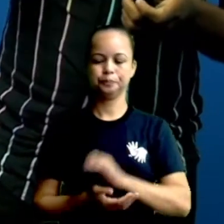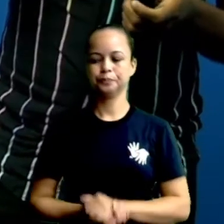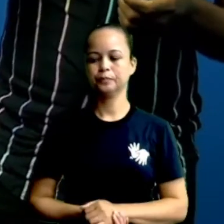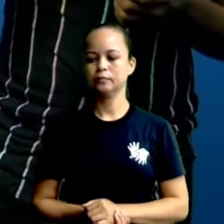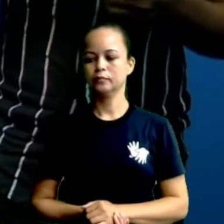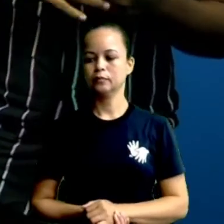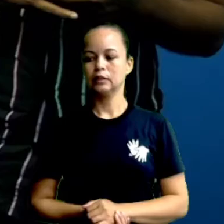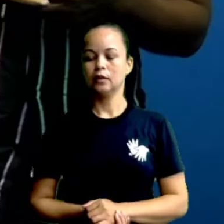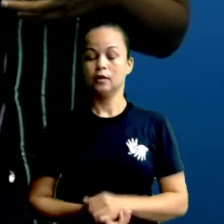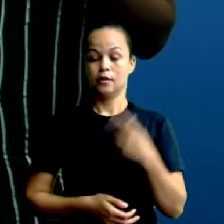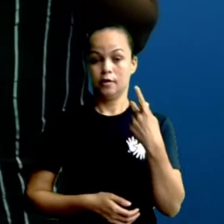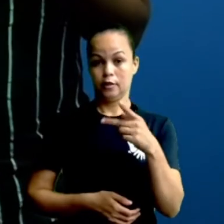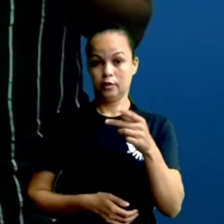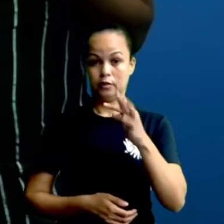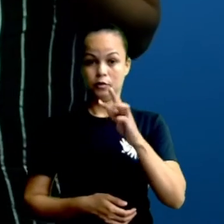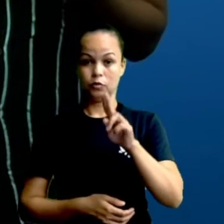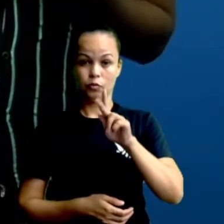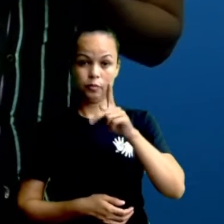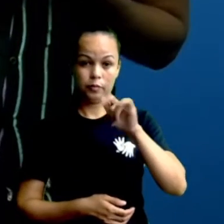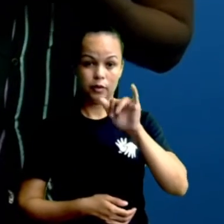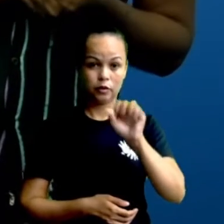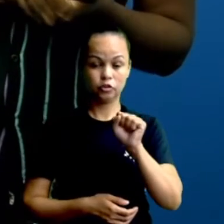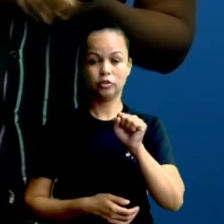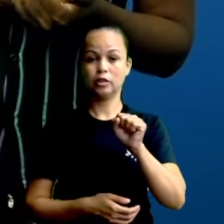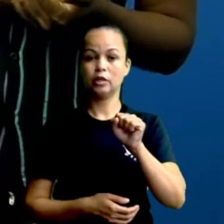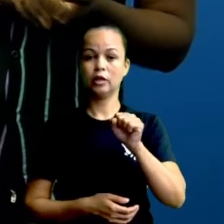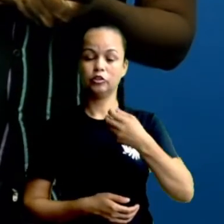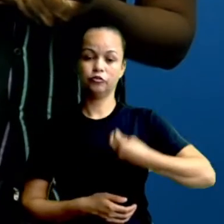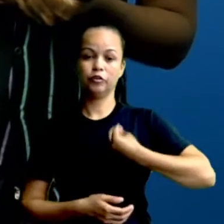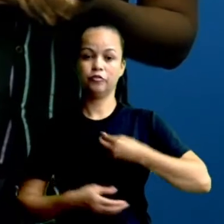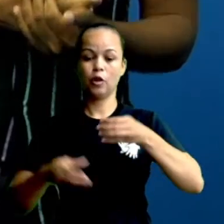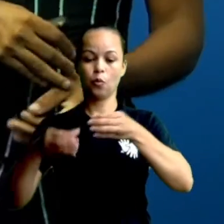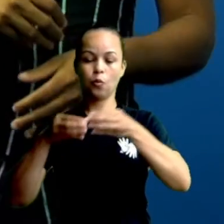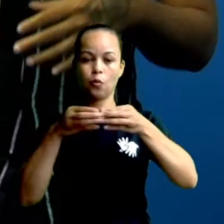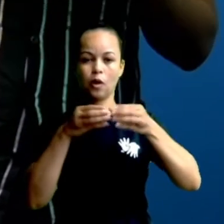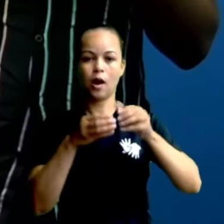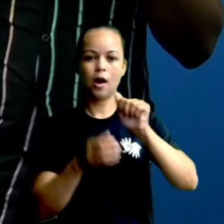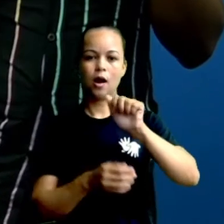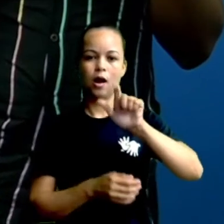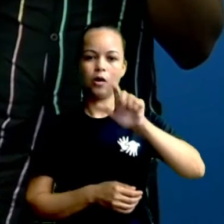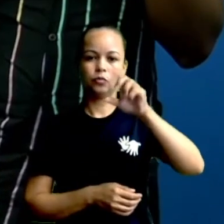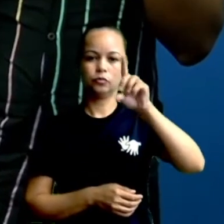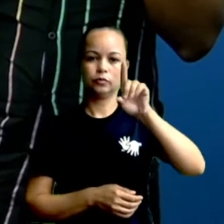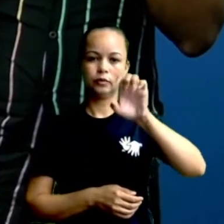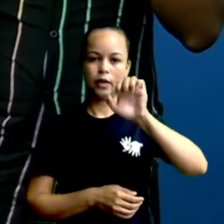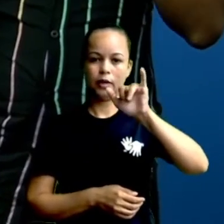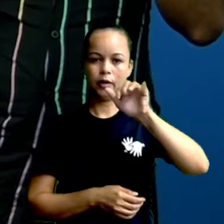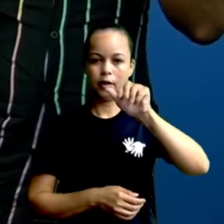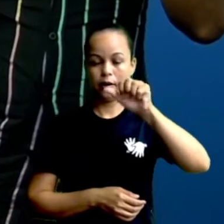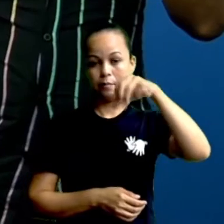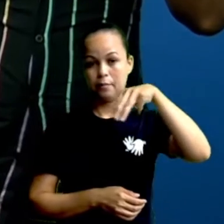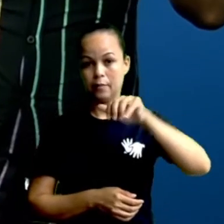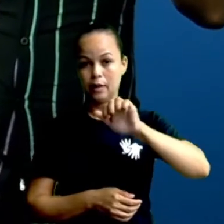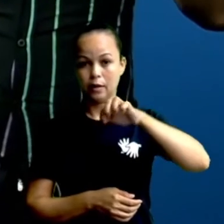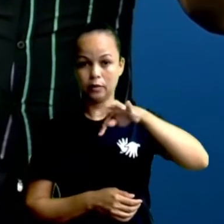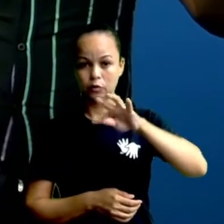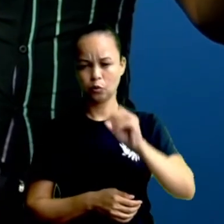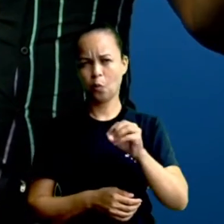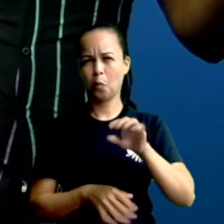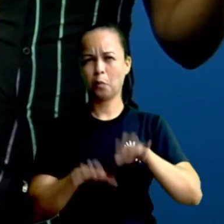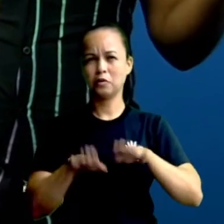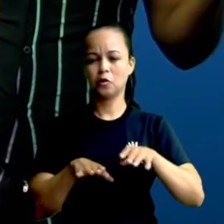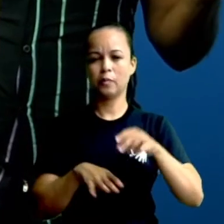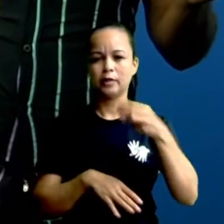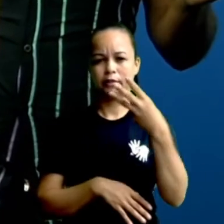Então, estes tupis, eles viviam em aldeamentos, certo? E nesses aldeamentos, minha gente, tinha cerca de 3.000